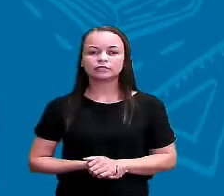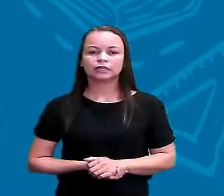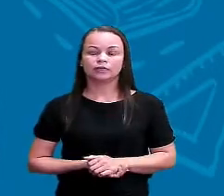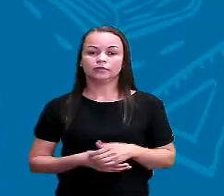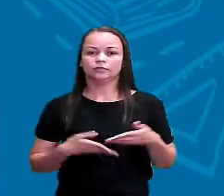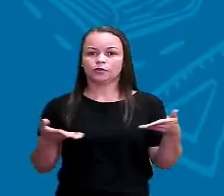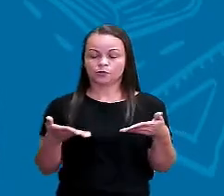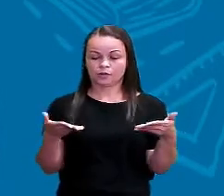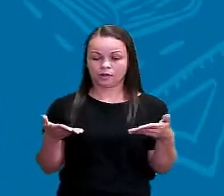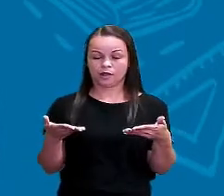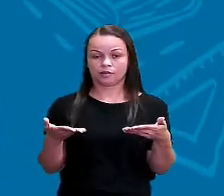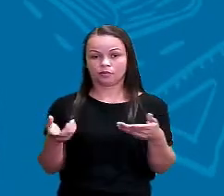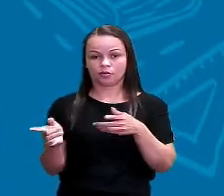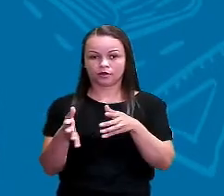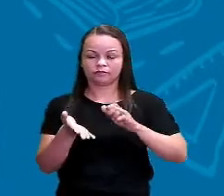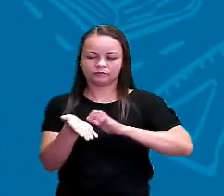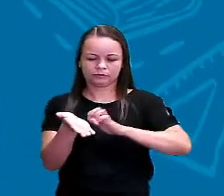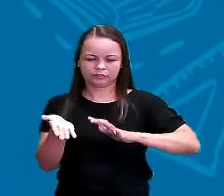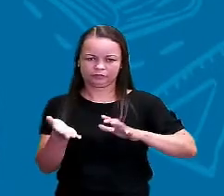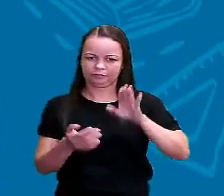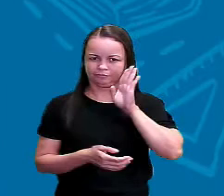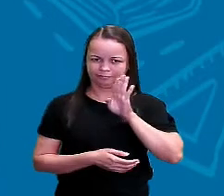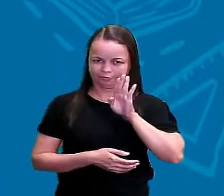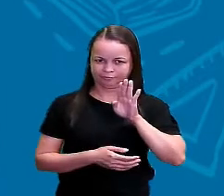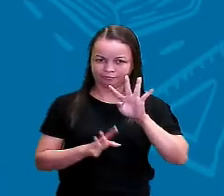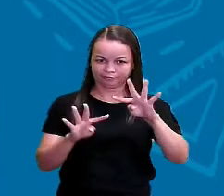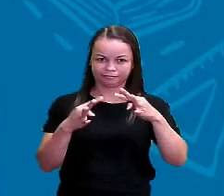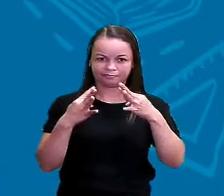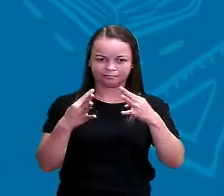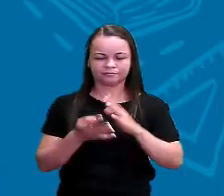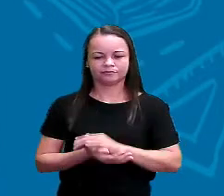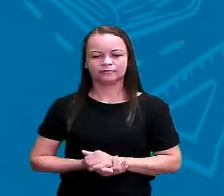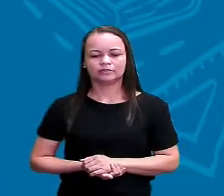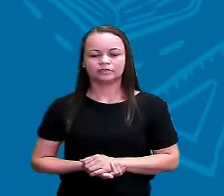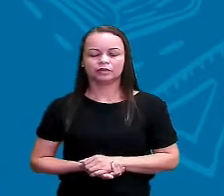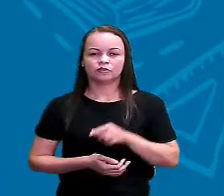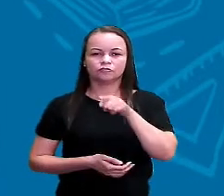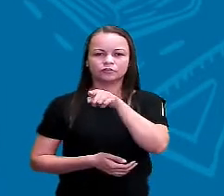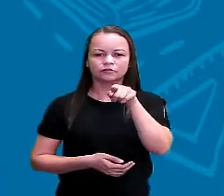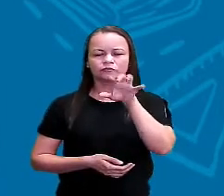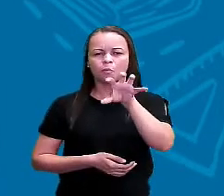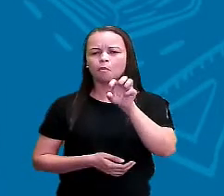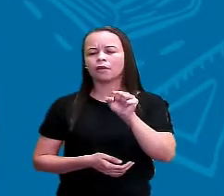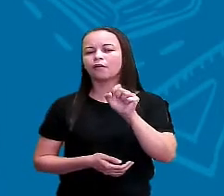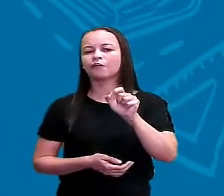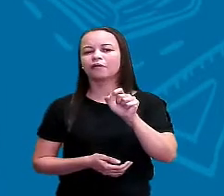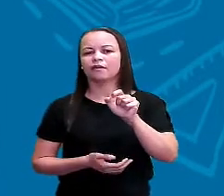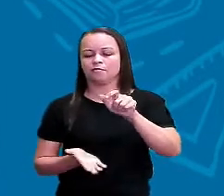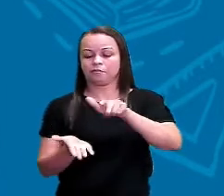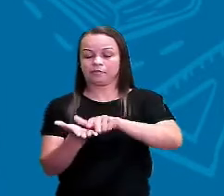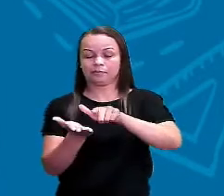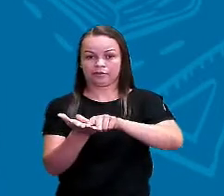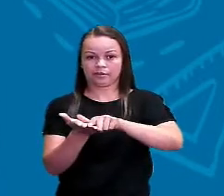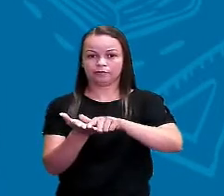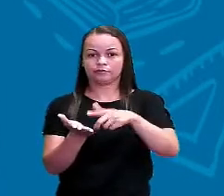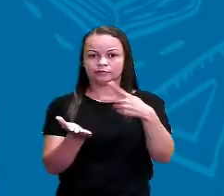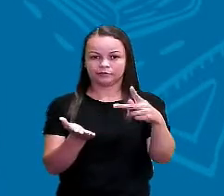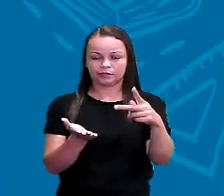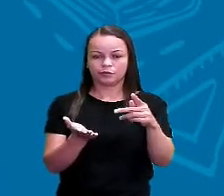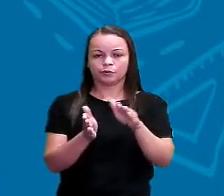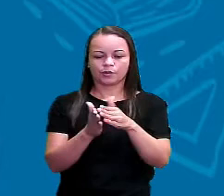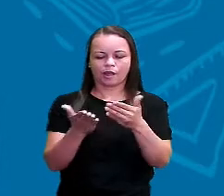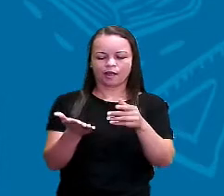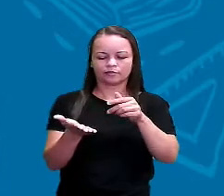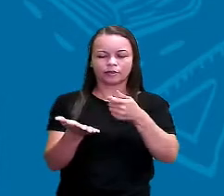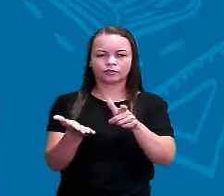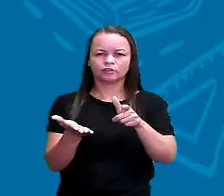vamos passar agora para vocês uma atividade bem legal. Preste atenção. Você vai pegar uma folha do caderno e você vai fazer um breve relato